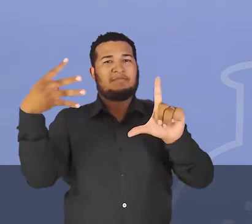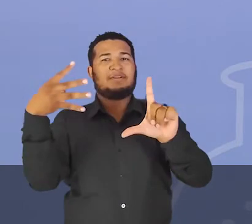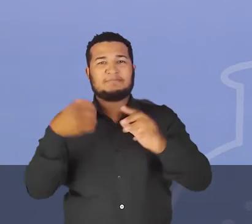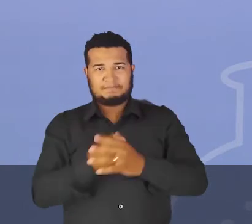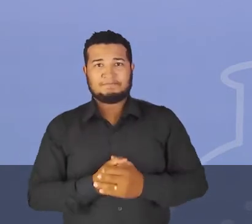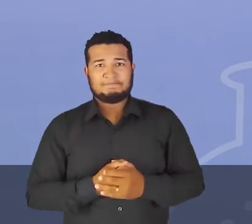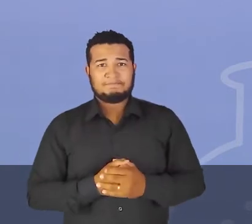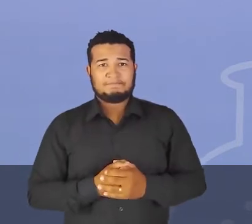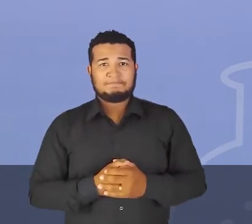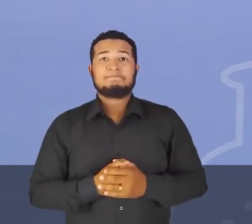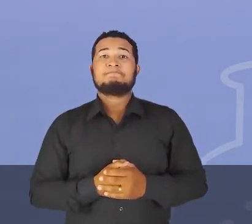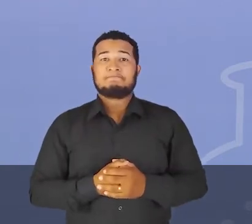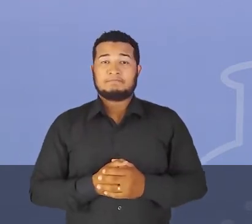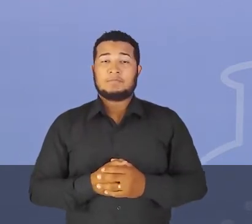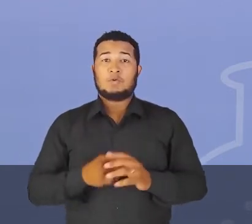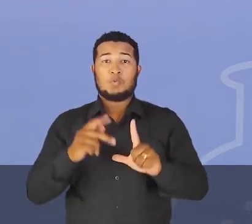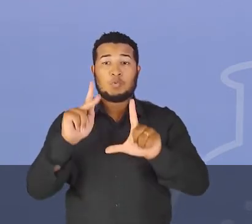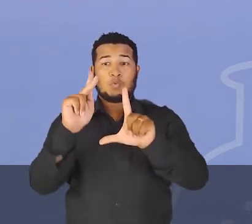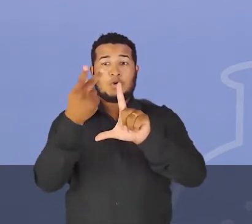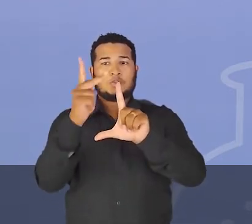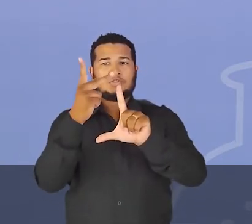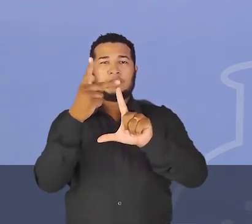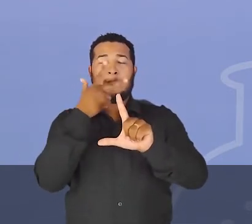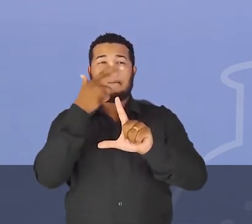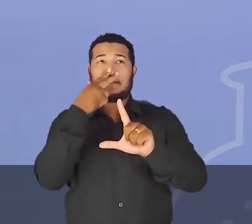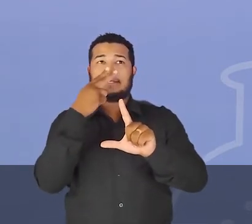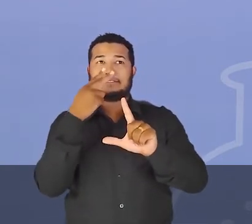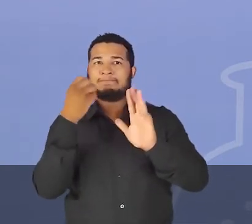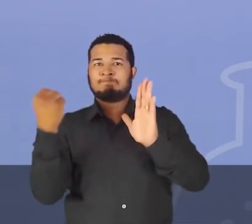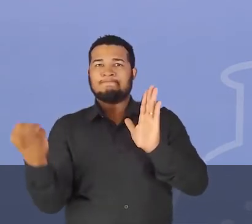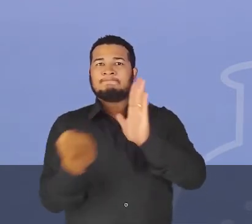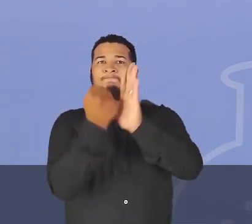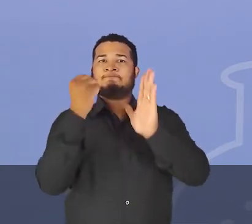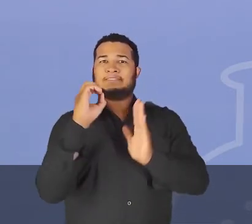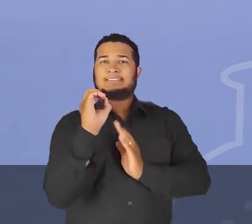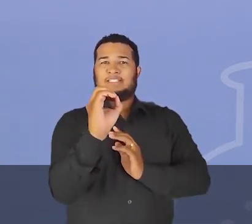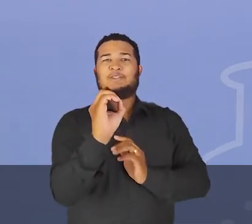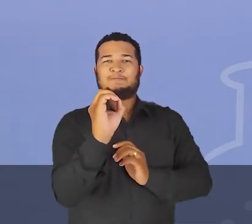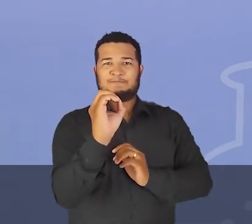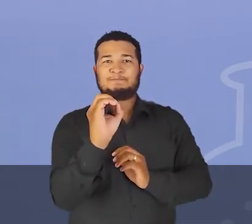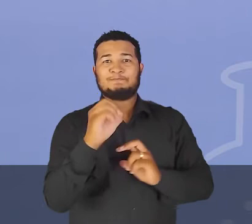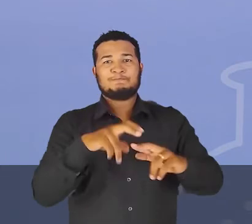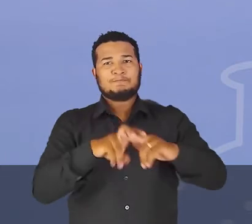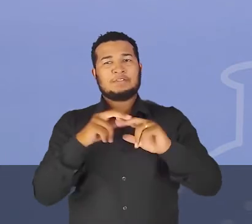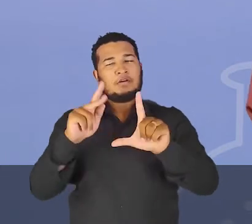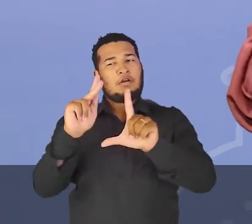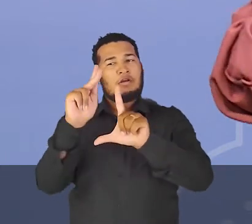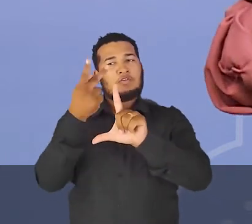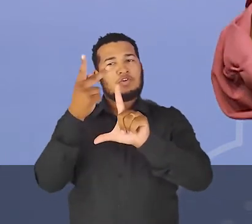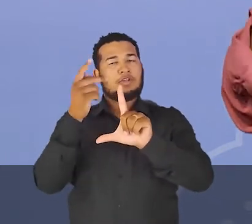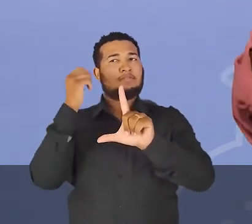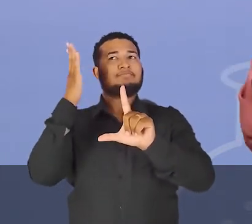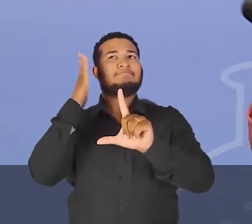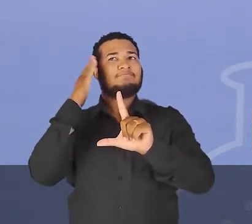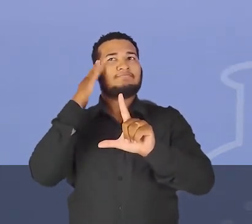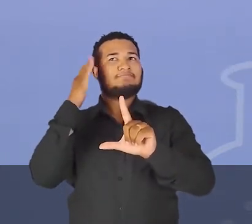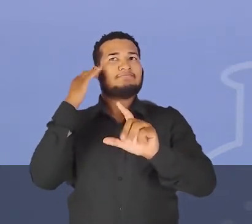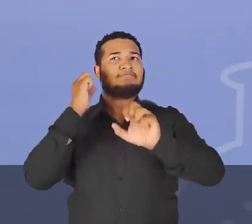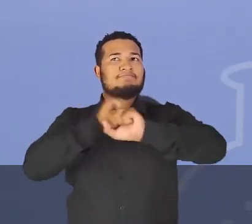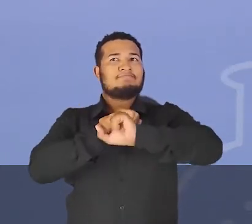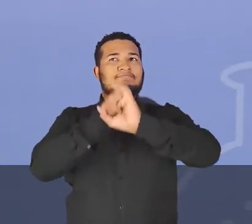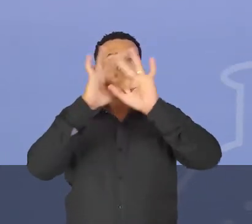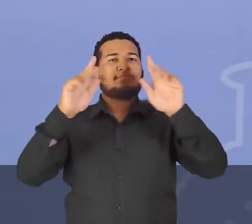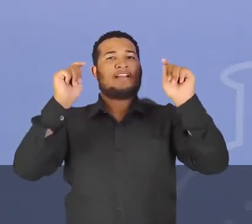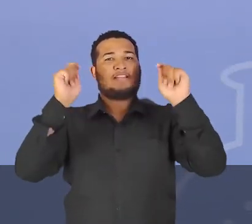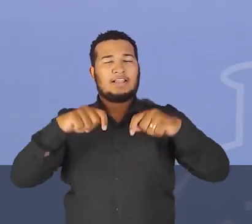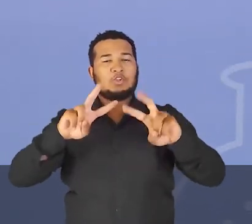de eletrodo. Então, o hidrogênio é o nosso marco zero. Então, é a partir do hidrogênio que a gente consegue construir as nossas tabelas